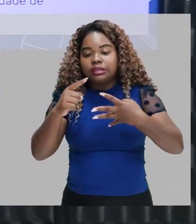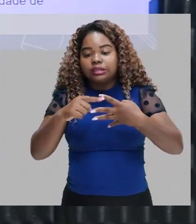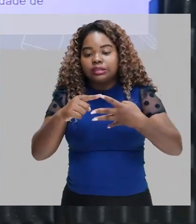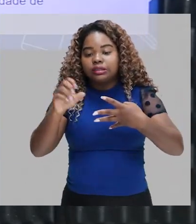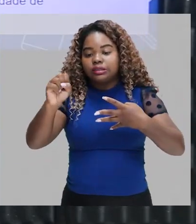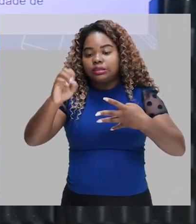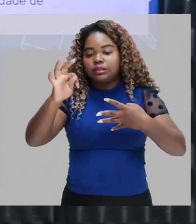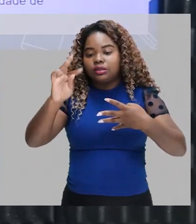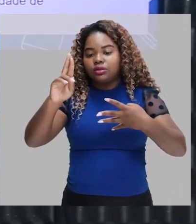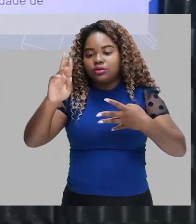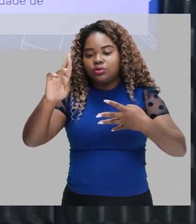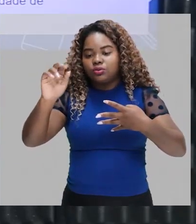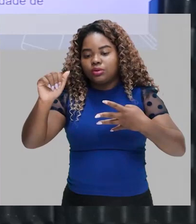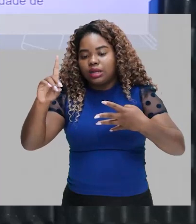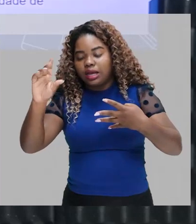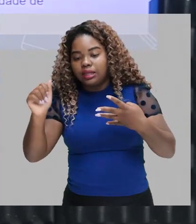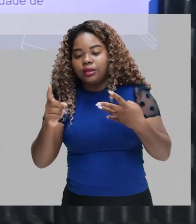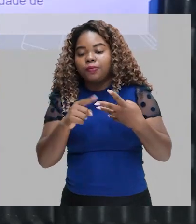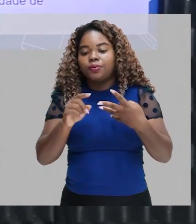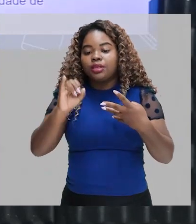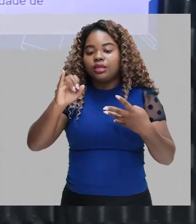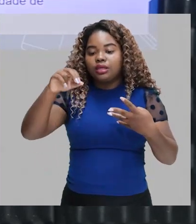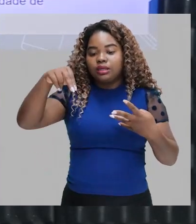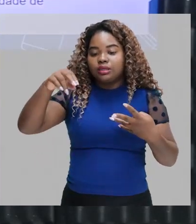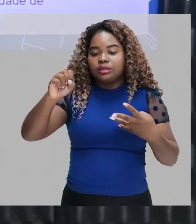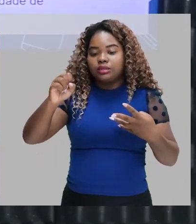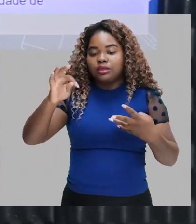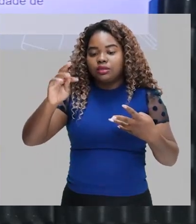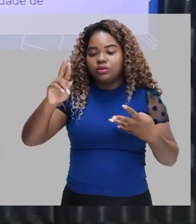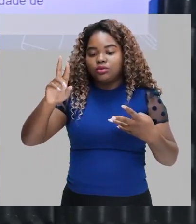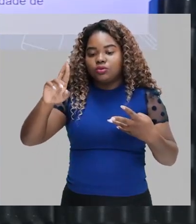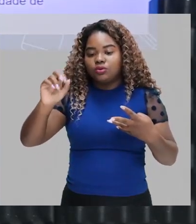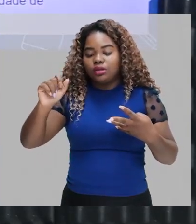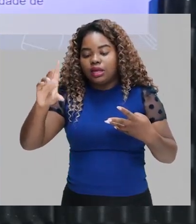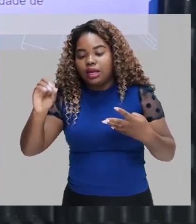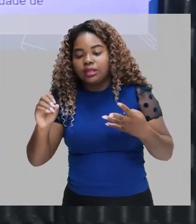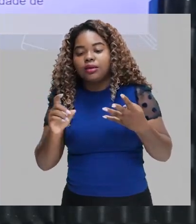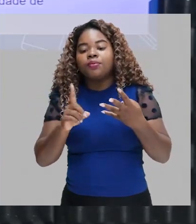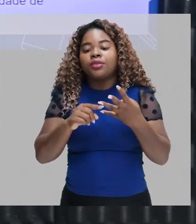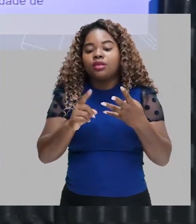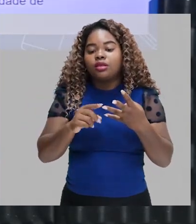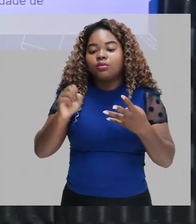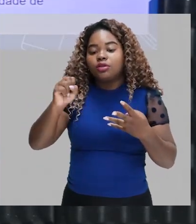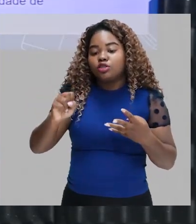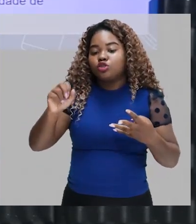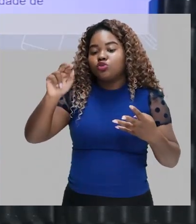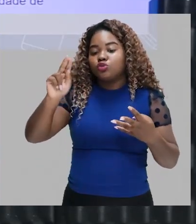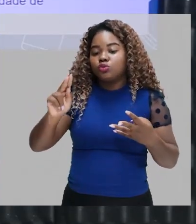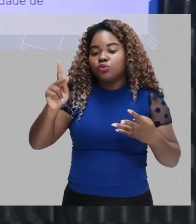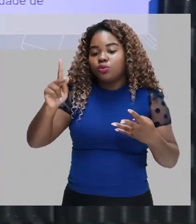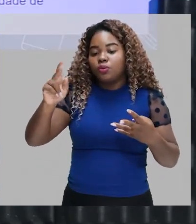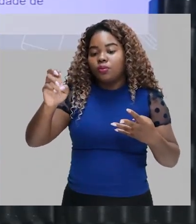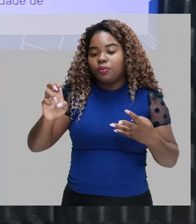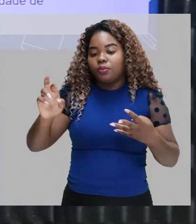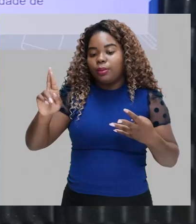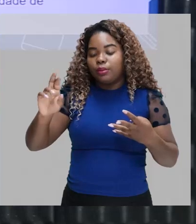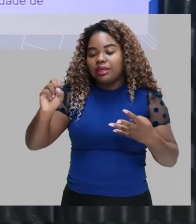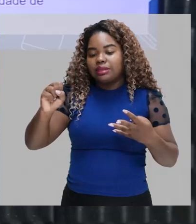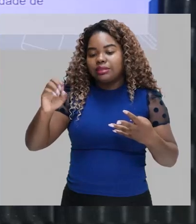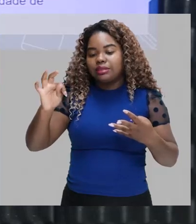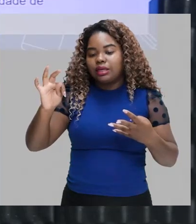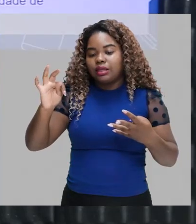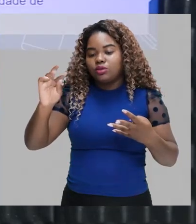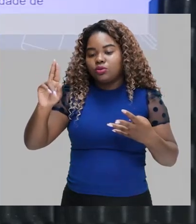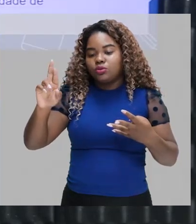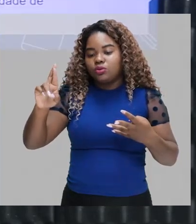insaturadas e soluções supersaturadas. A gente precisa também lembrar, fixar